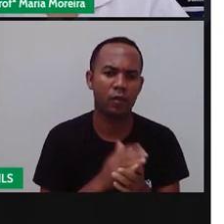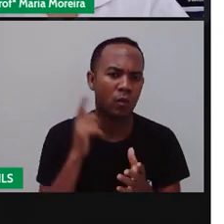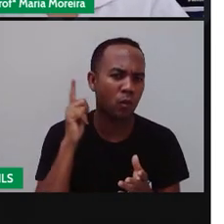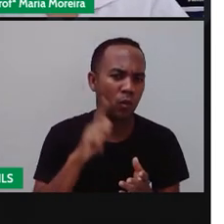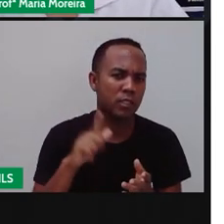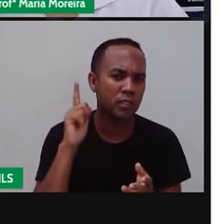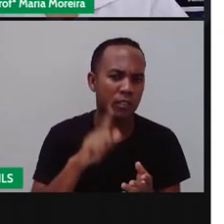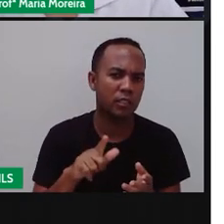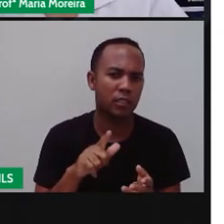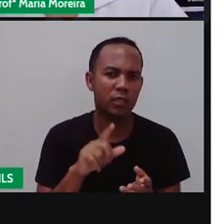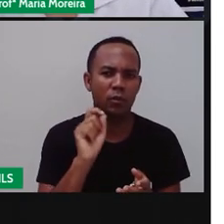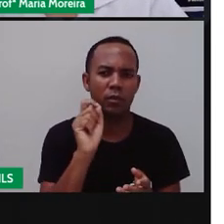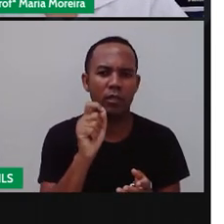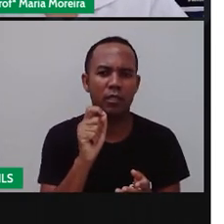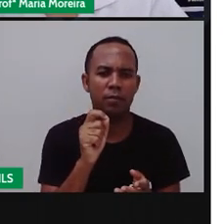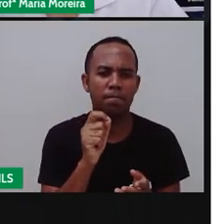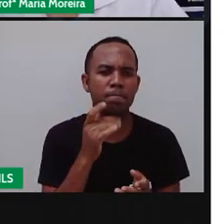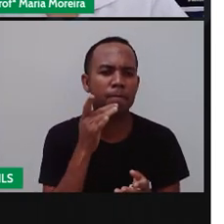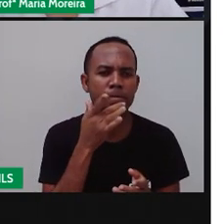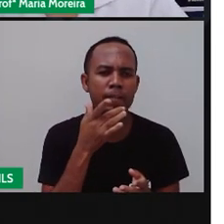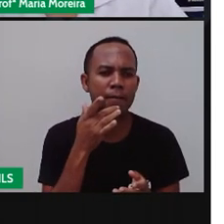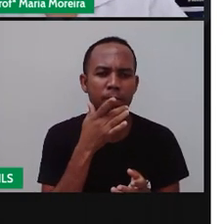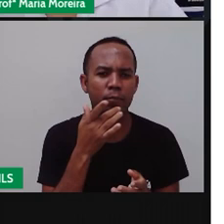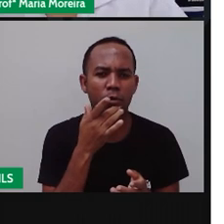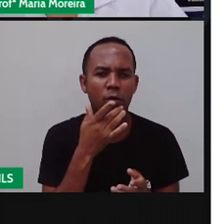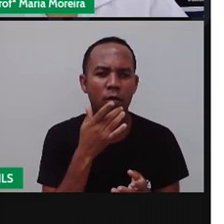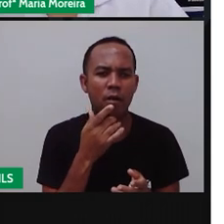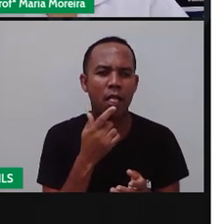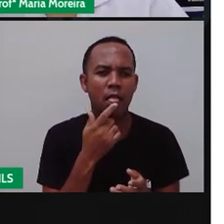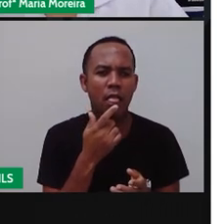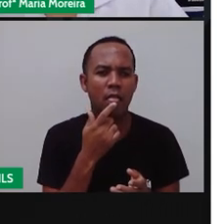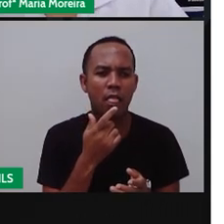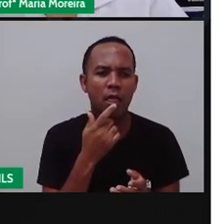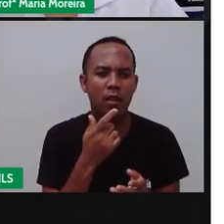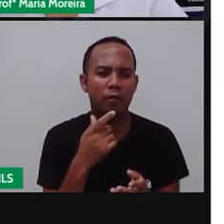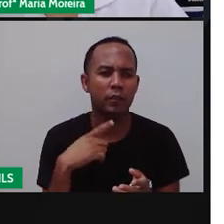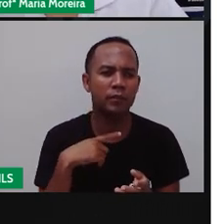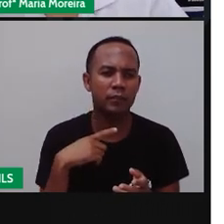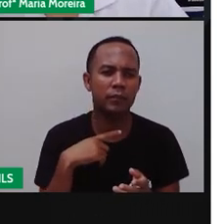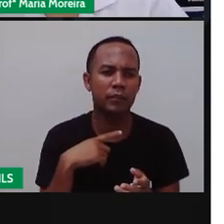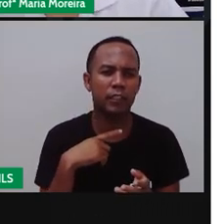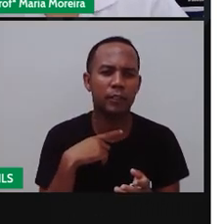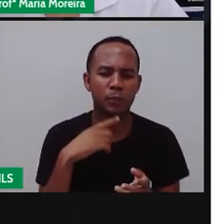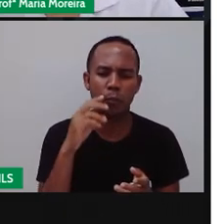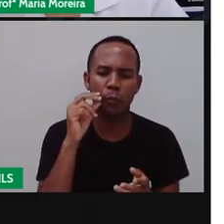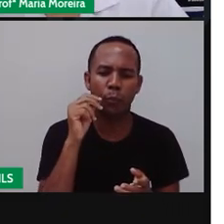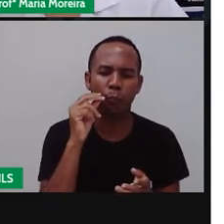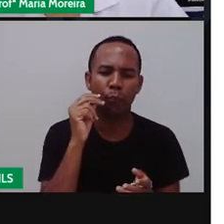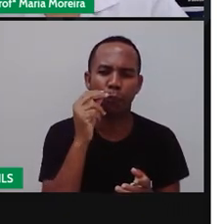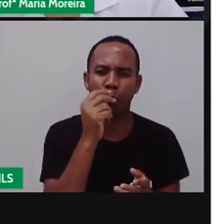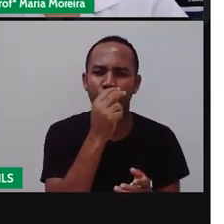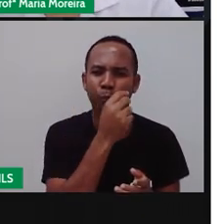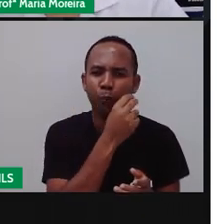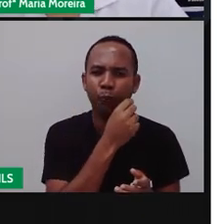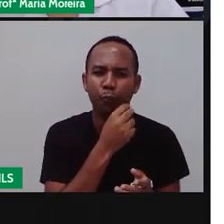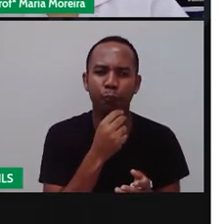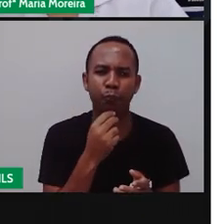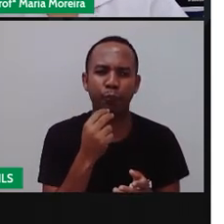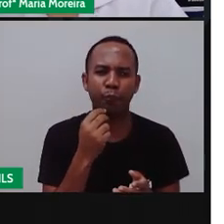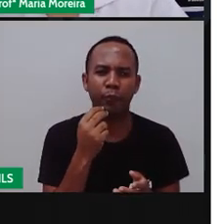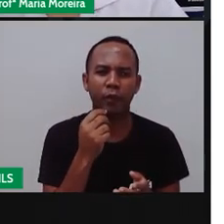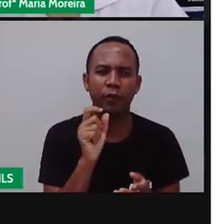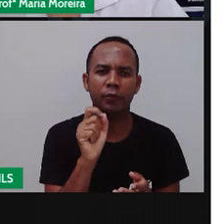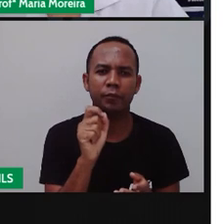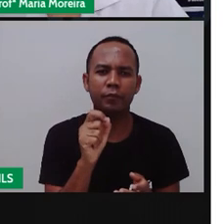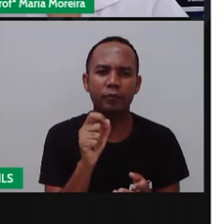Conseguimos sentir o gosto dos alimentos porque nossa língua, né, possui saliências gustativas que